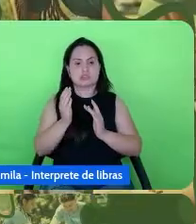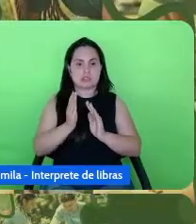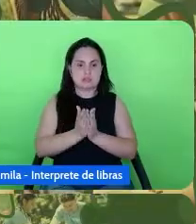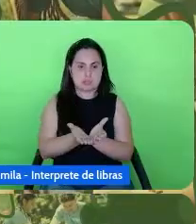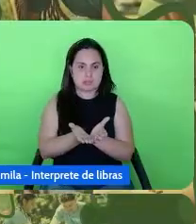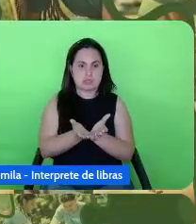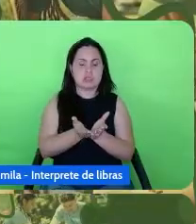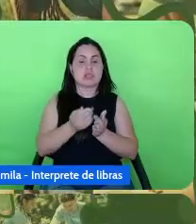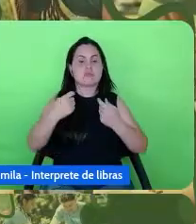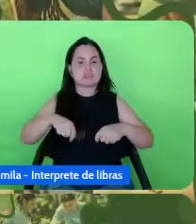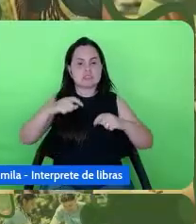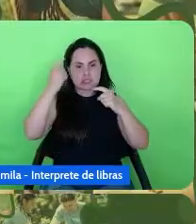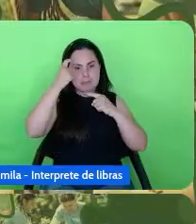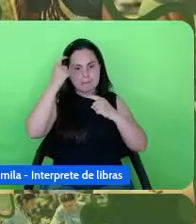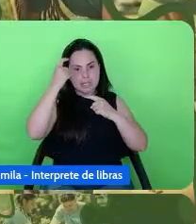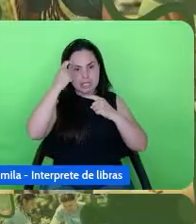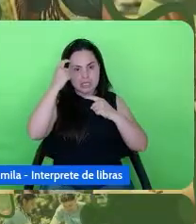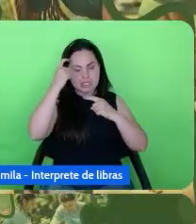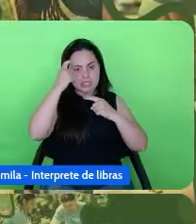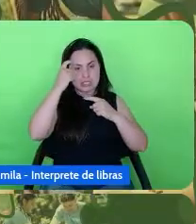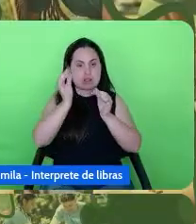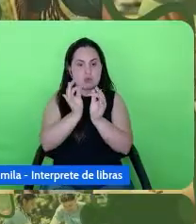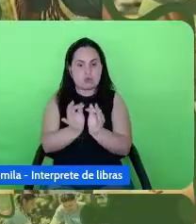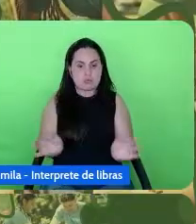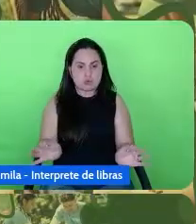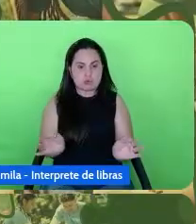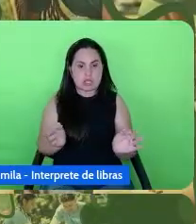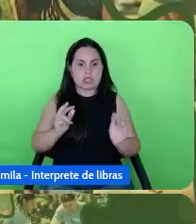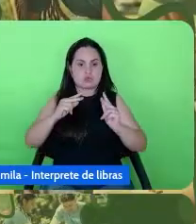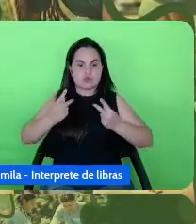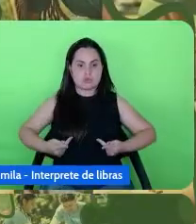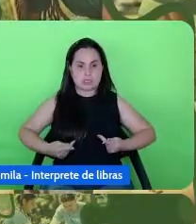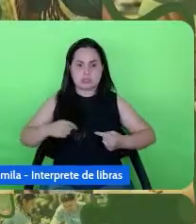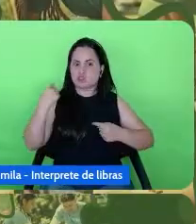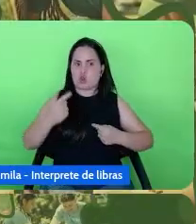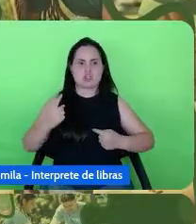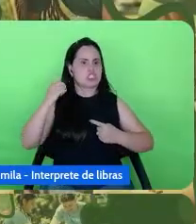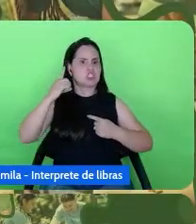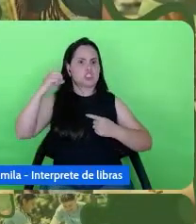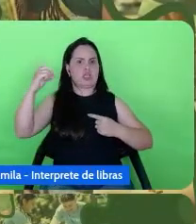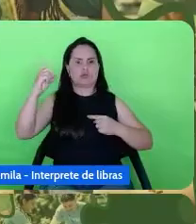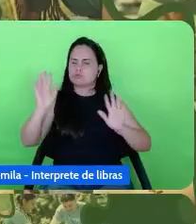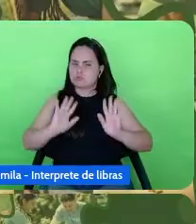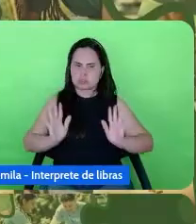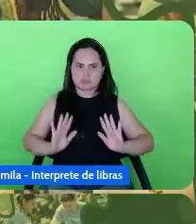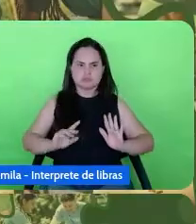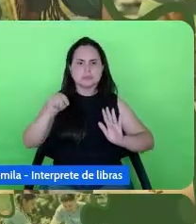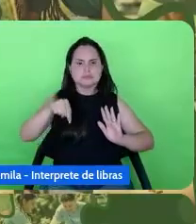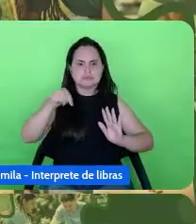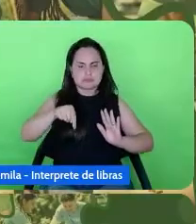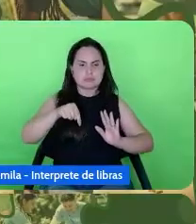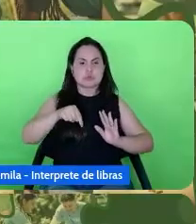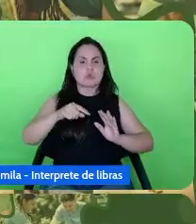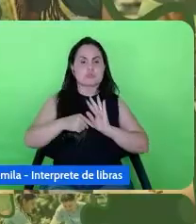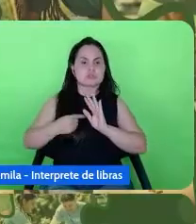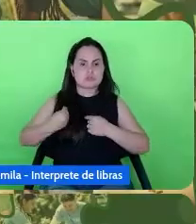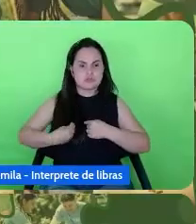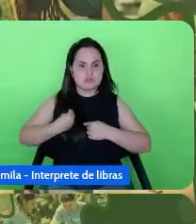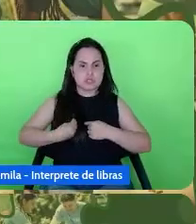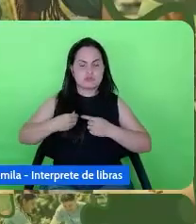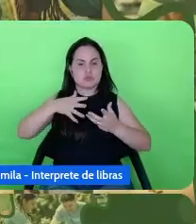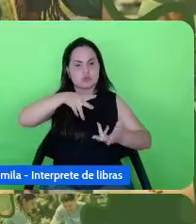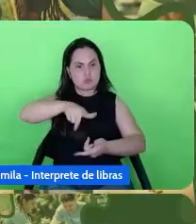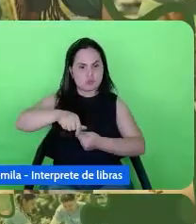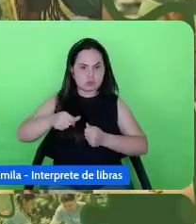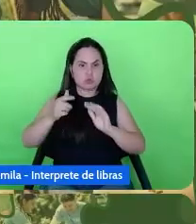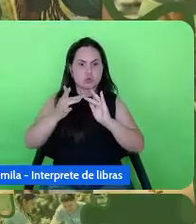pensar com humildade a nossa condição humana. Nós não somos deuses, nós vivemos no planeta interconectado e